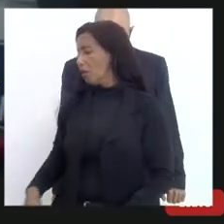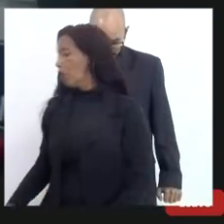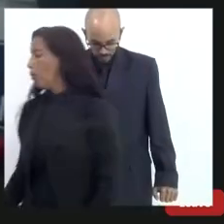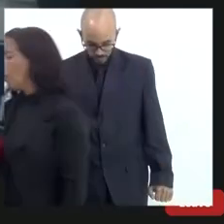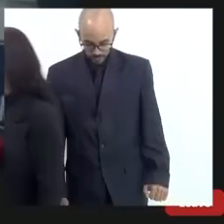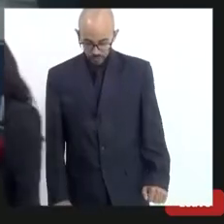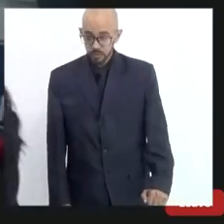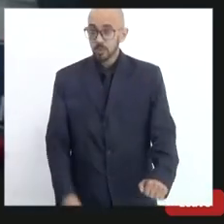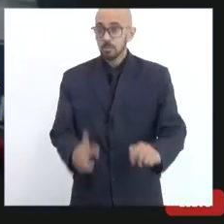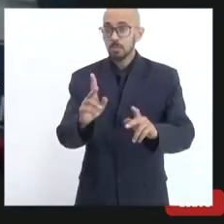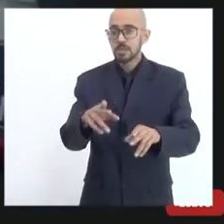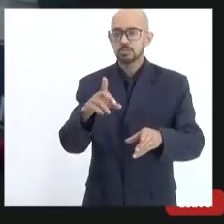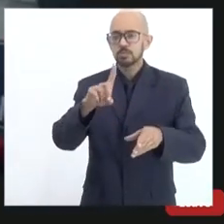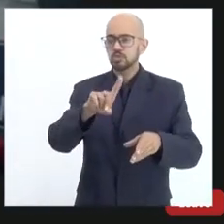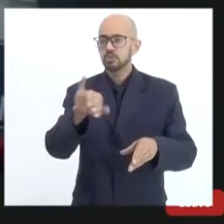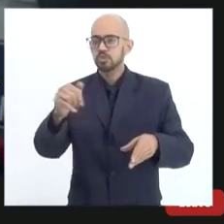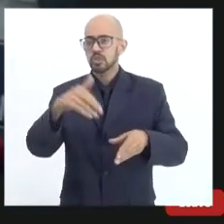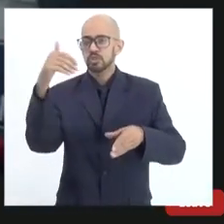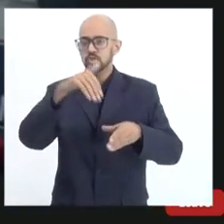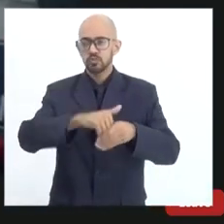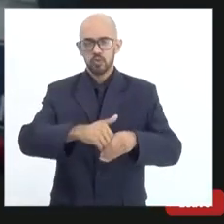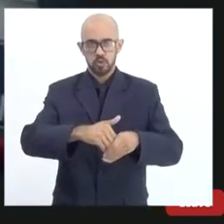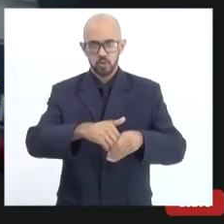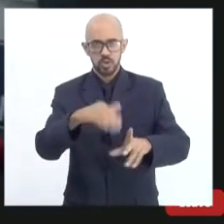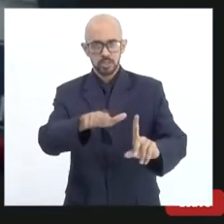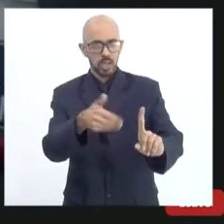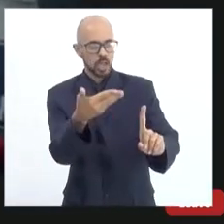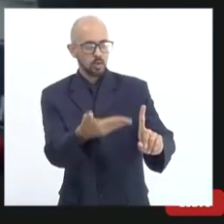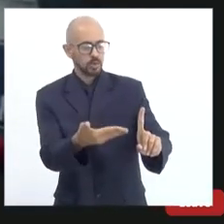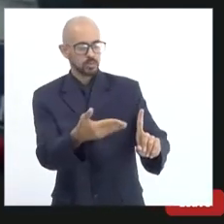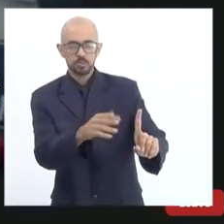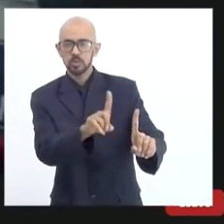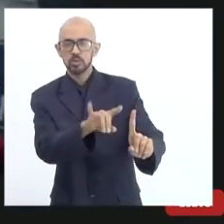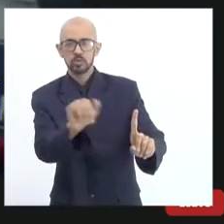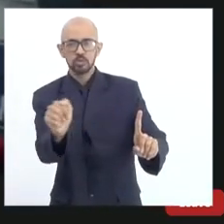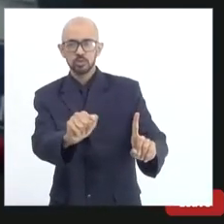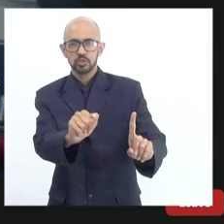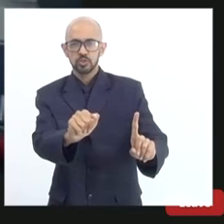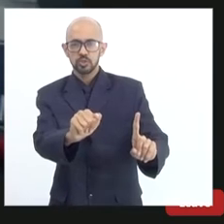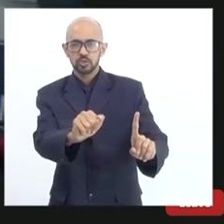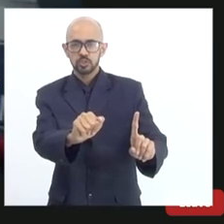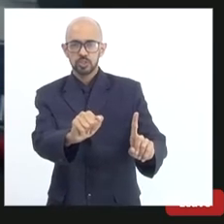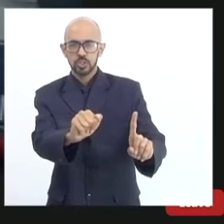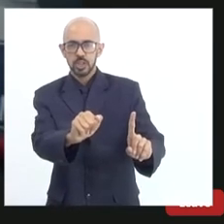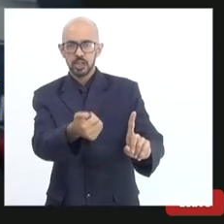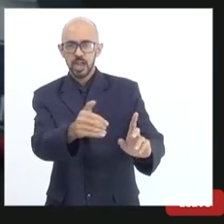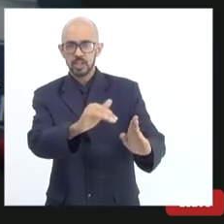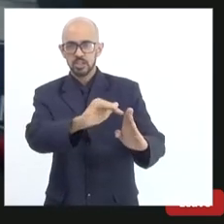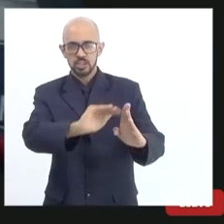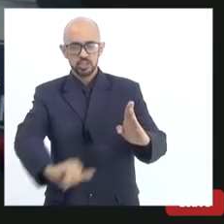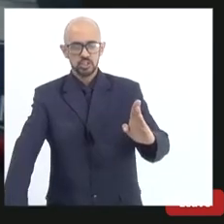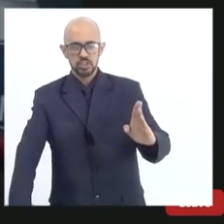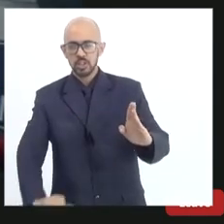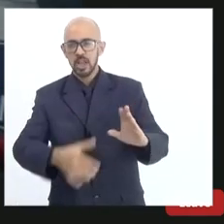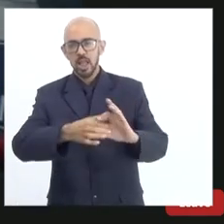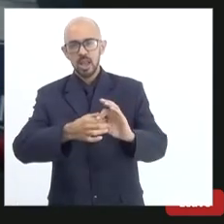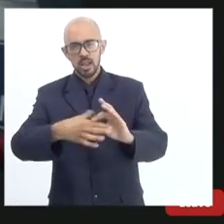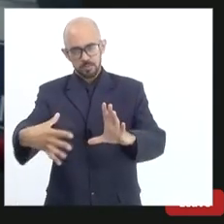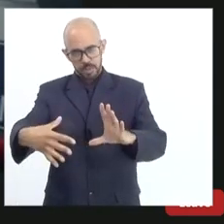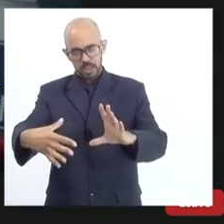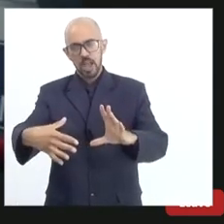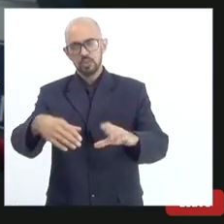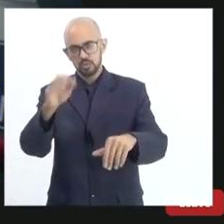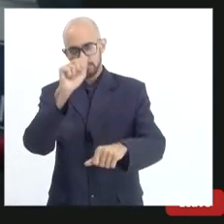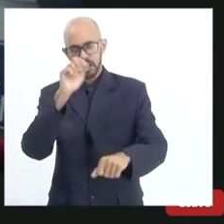Legislativa esse reconhecimento do Dia do Patrono da Abolição do Brasil, nós também votamos,